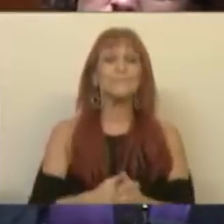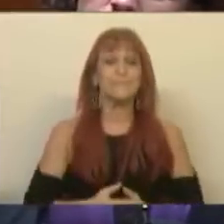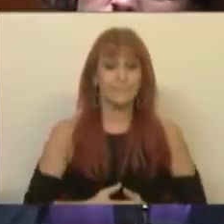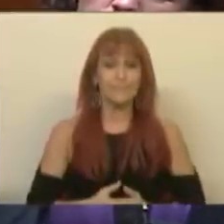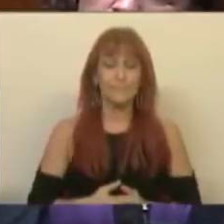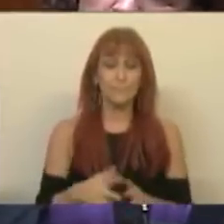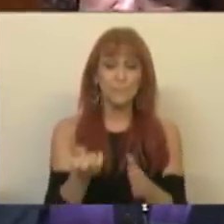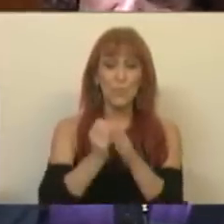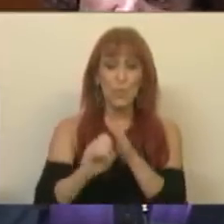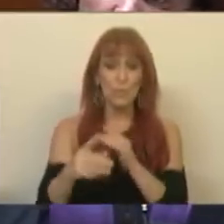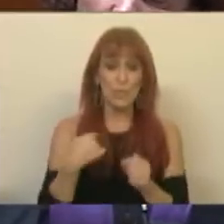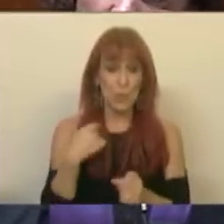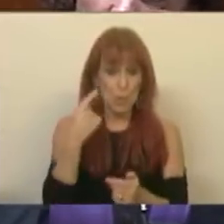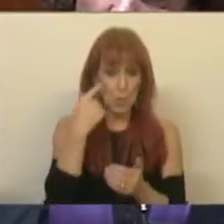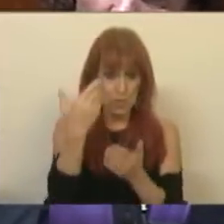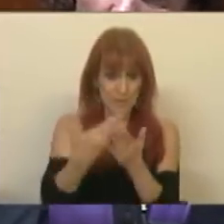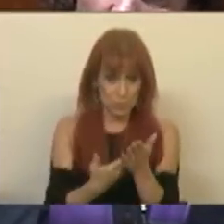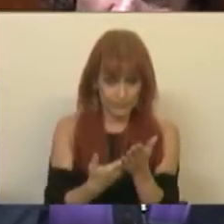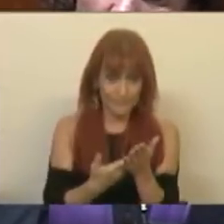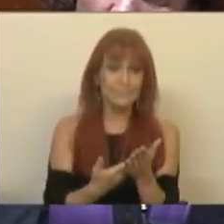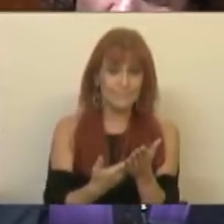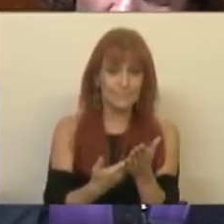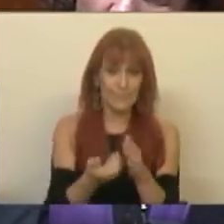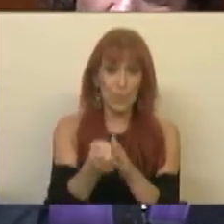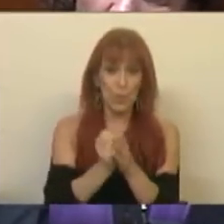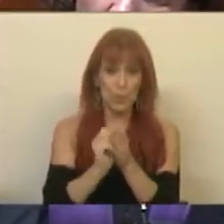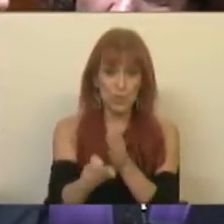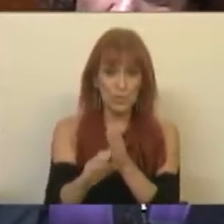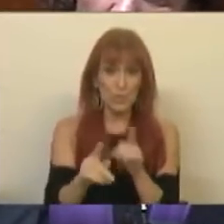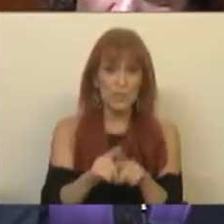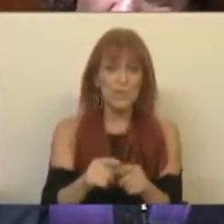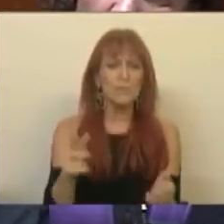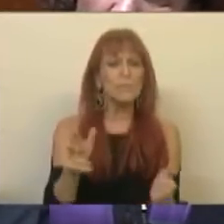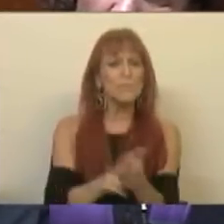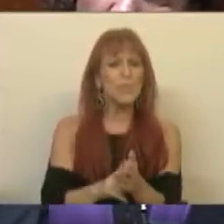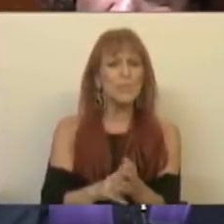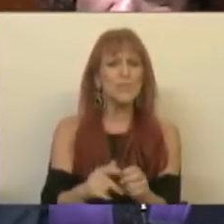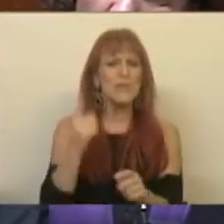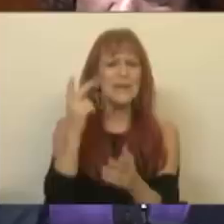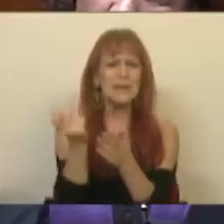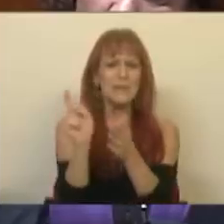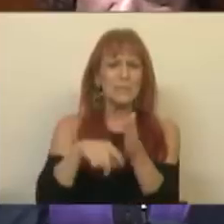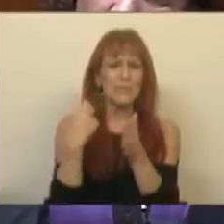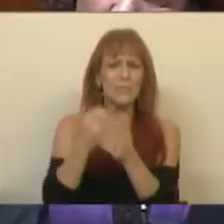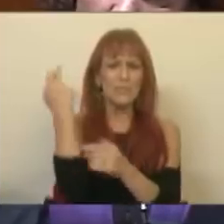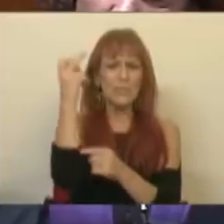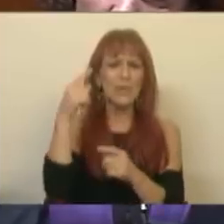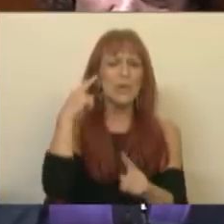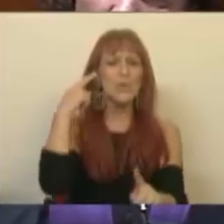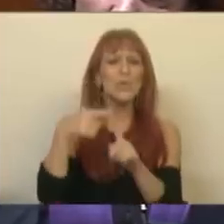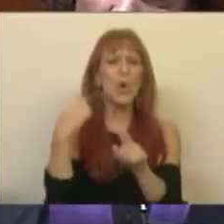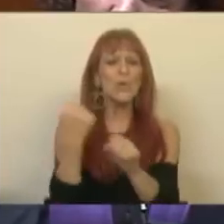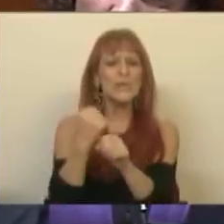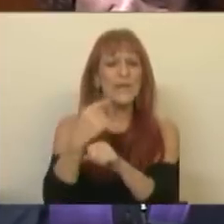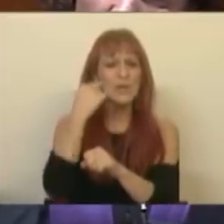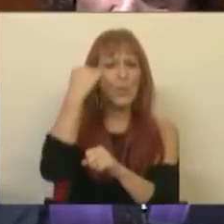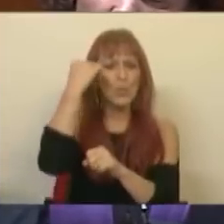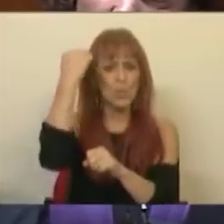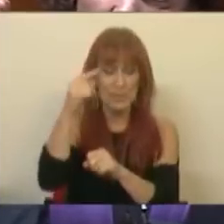o despacho que eu conheço é o despacho do conhecimento definitivo de utilidade turística